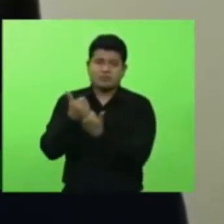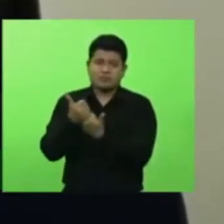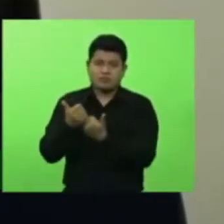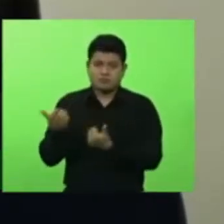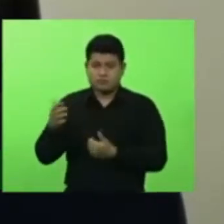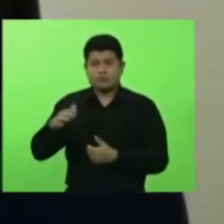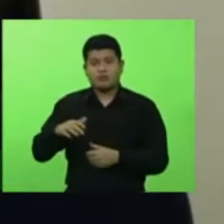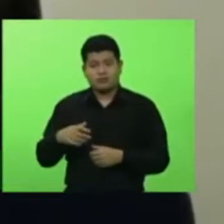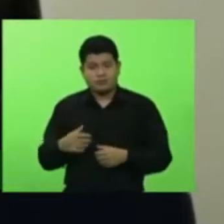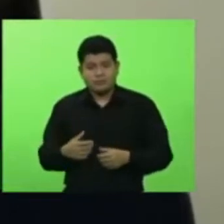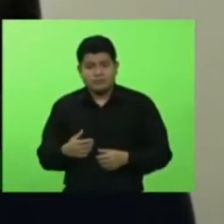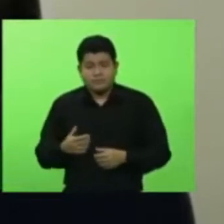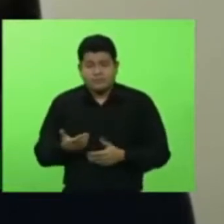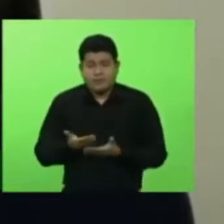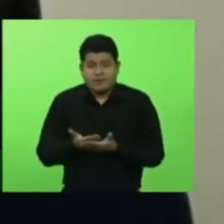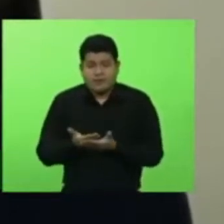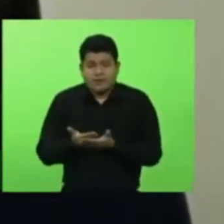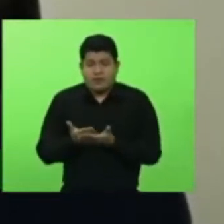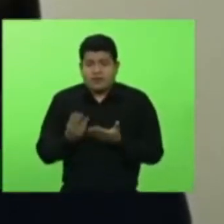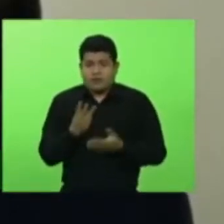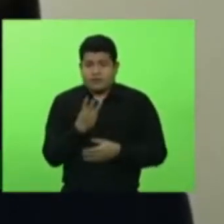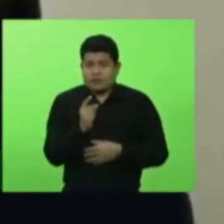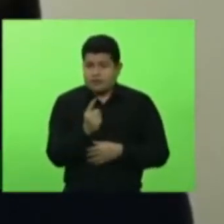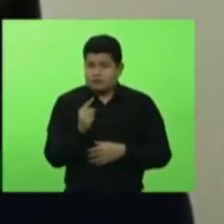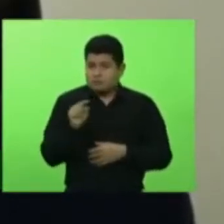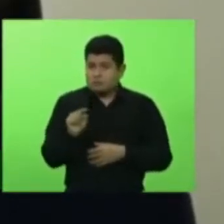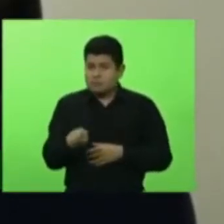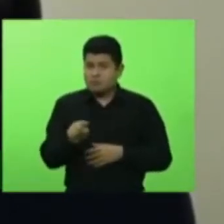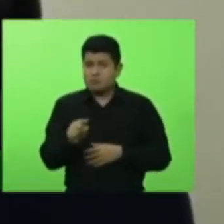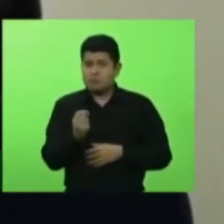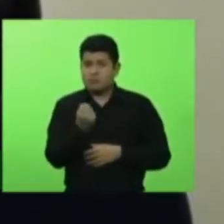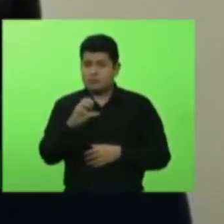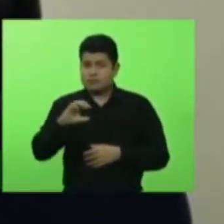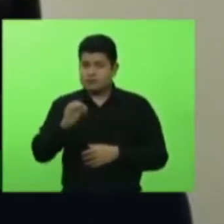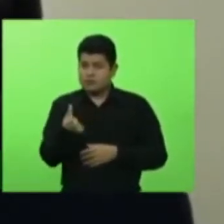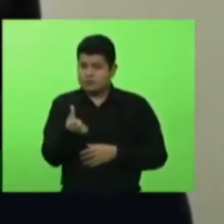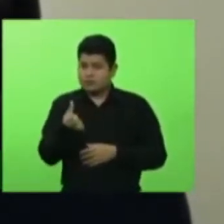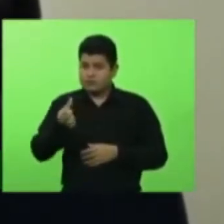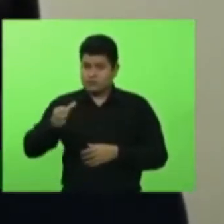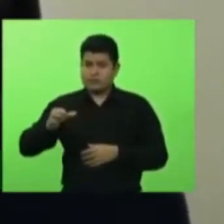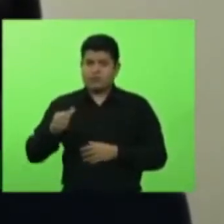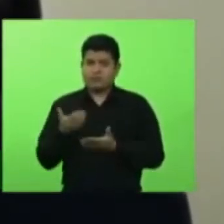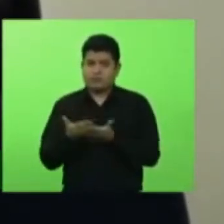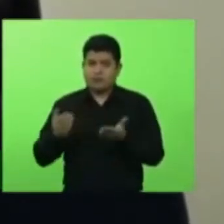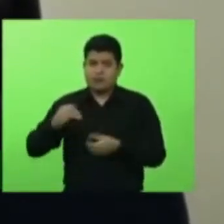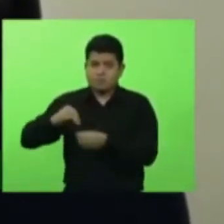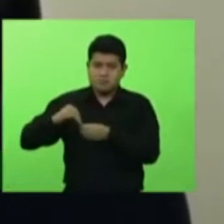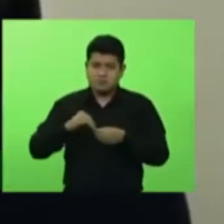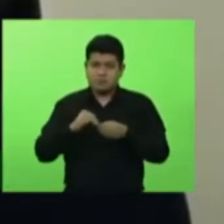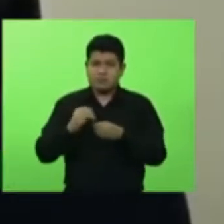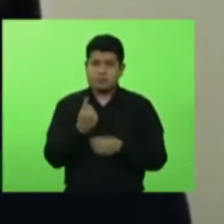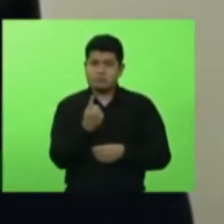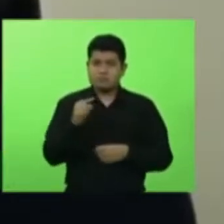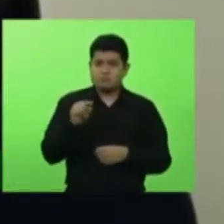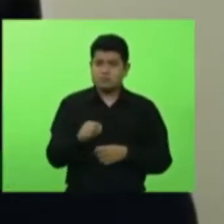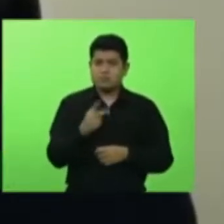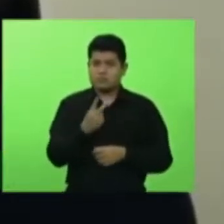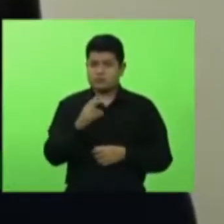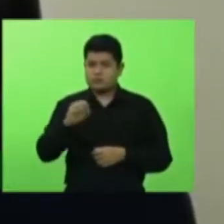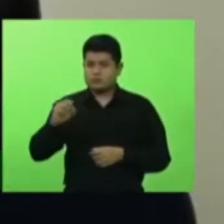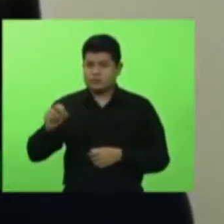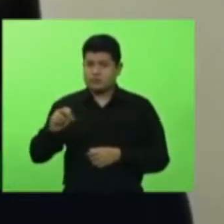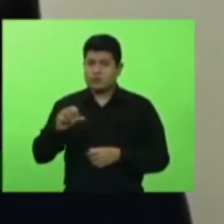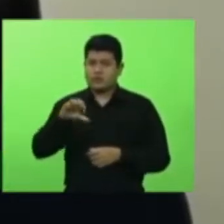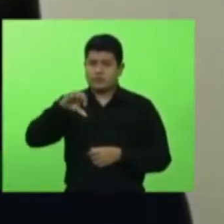estaduais, nas 3.896 municipais e nas 1.295